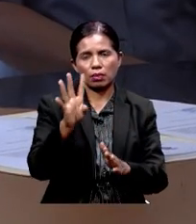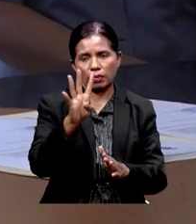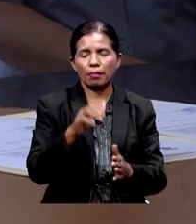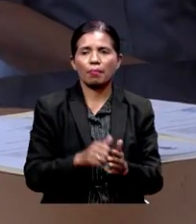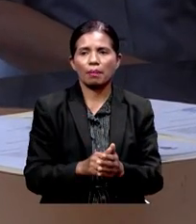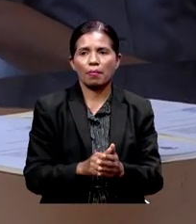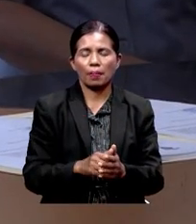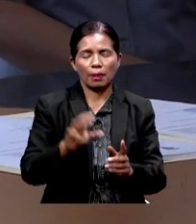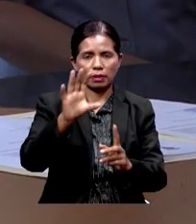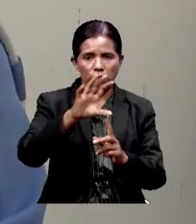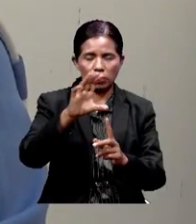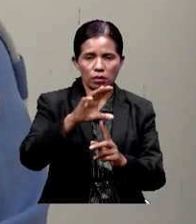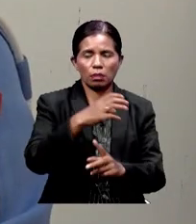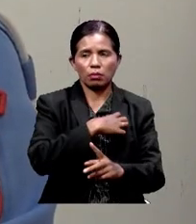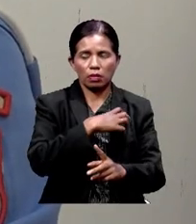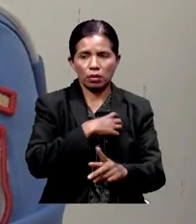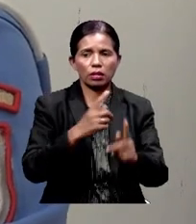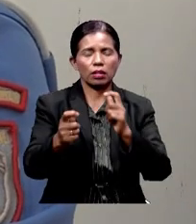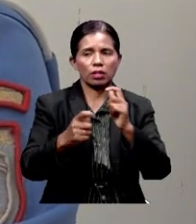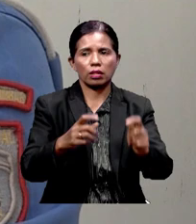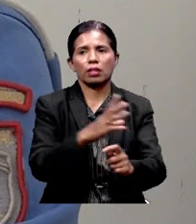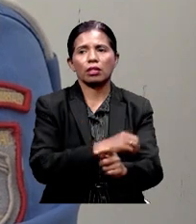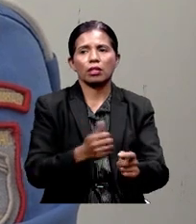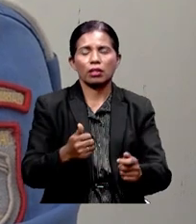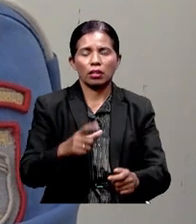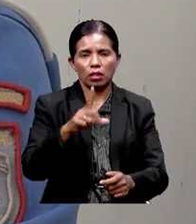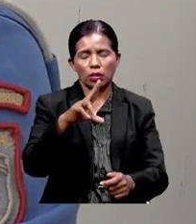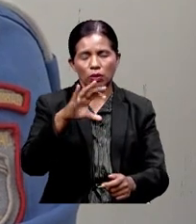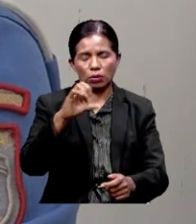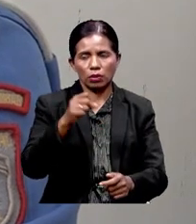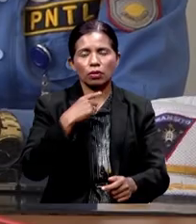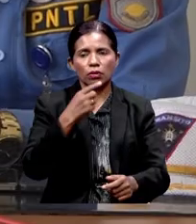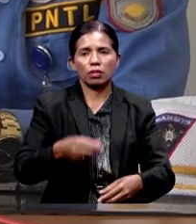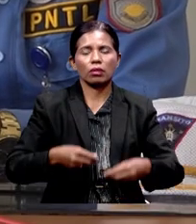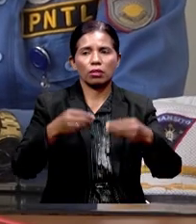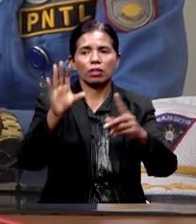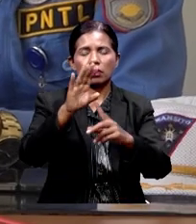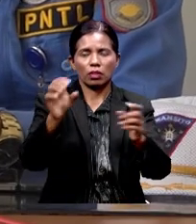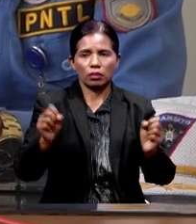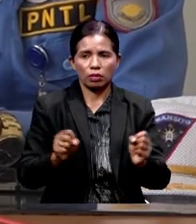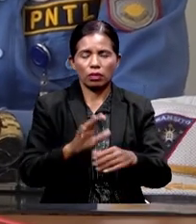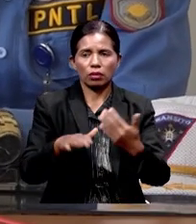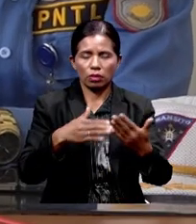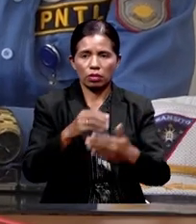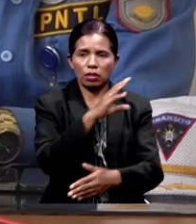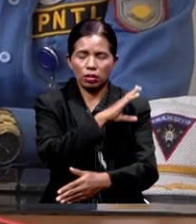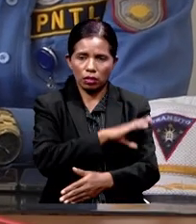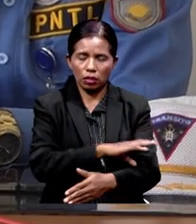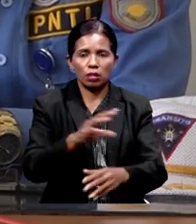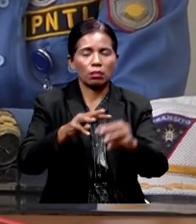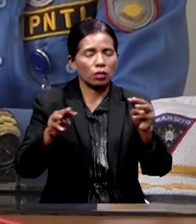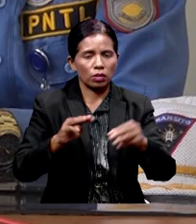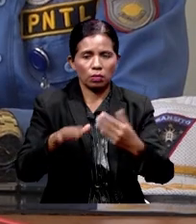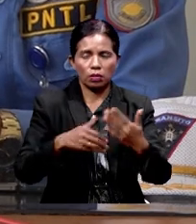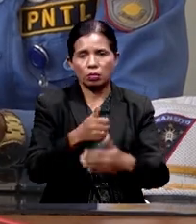Comandante de Trânsito e Segurança Rodoviária Nacional, Superintendente e Assistente Luiz da Costa, foi na orientação da CEF Secção Trânsito e Segurança Rodoviária e Município